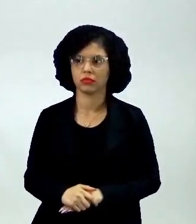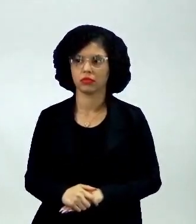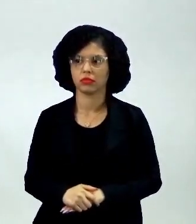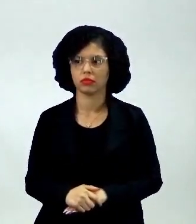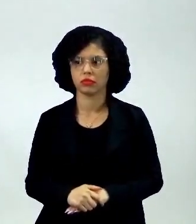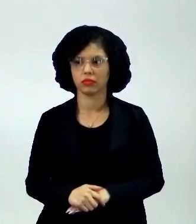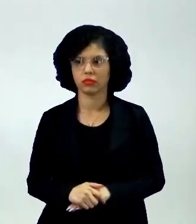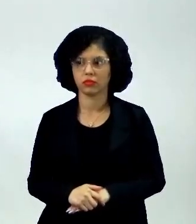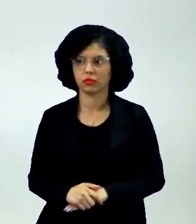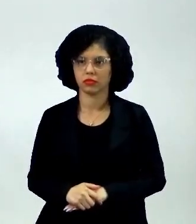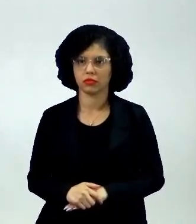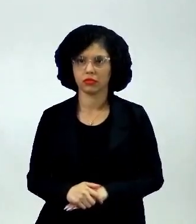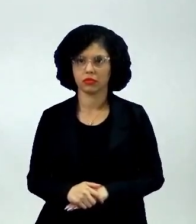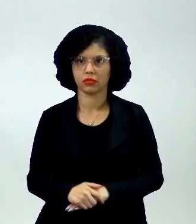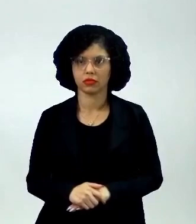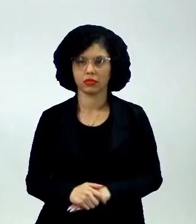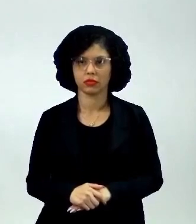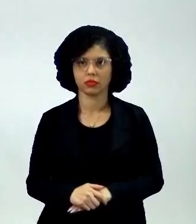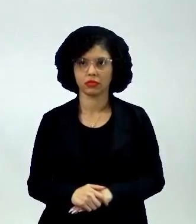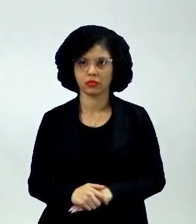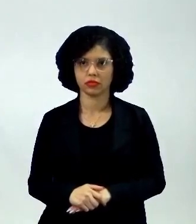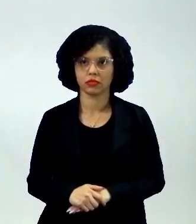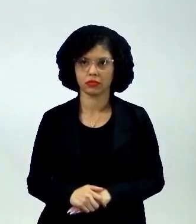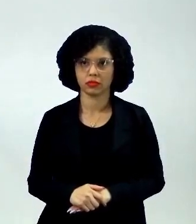Que vai ter 1,